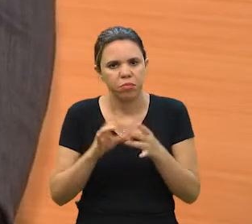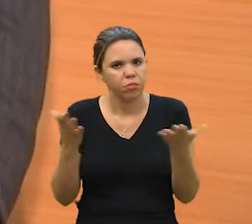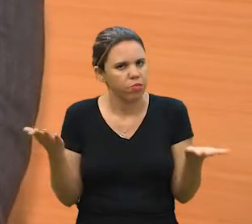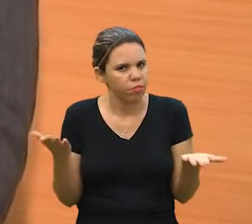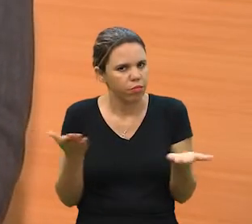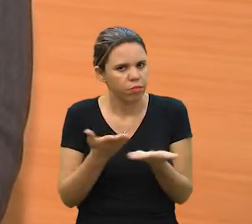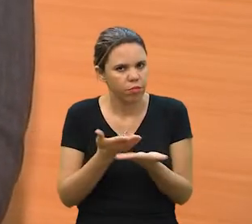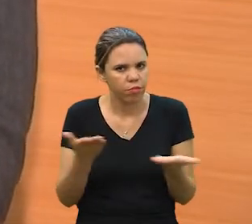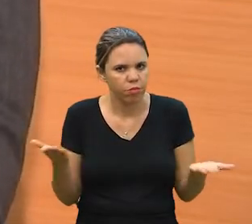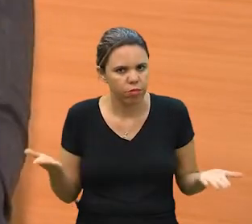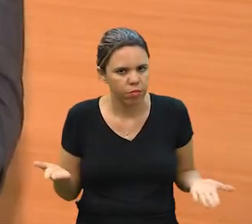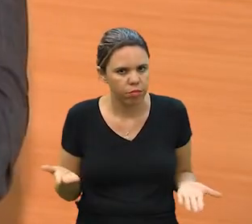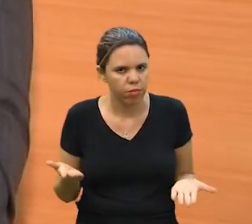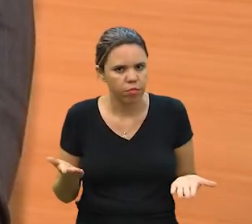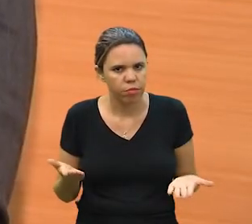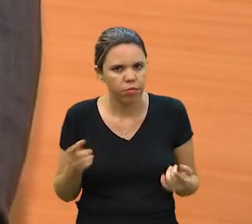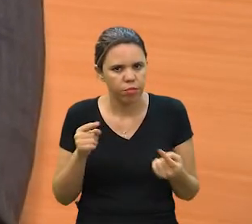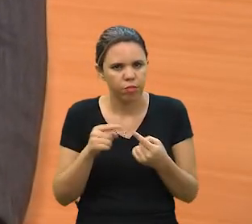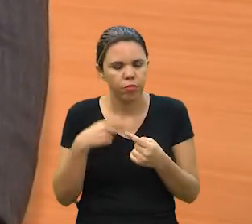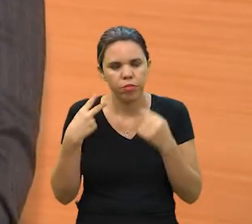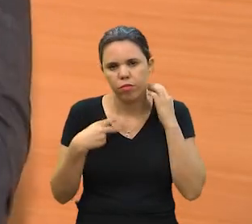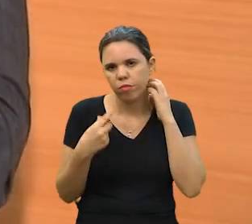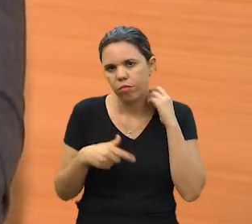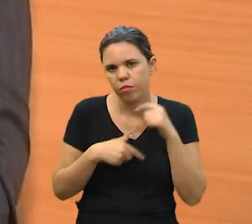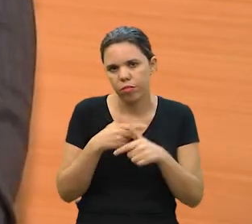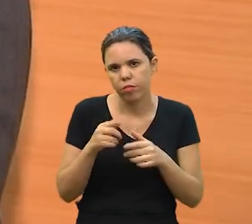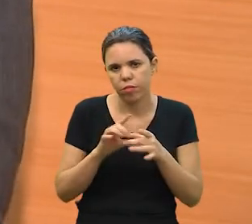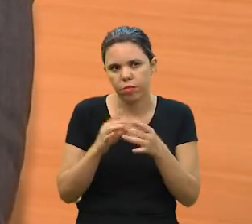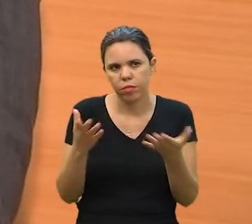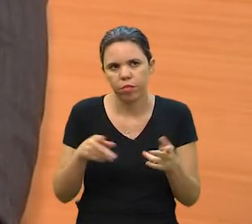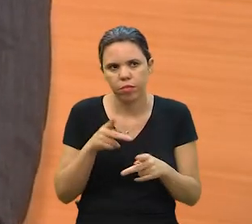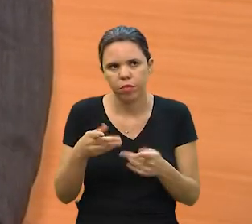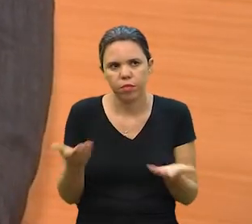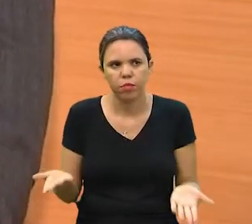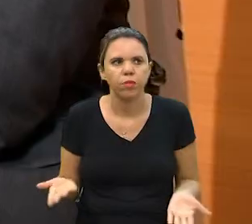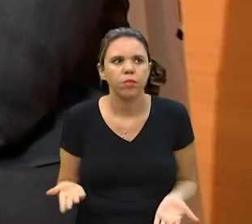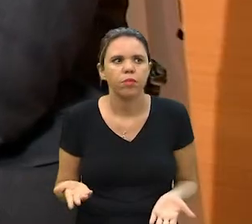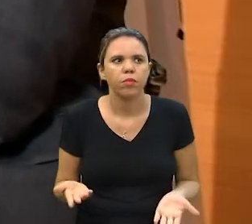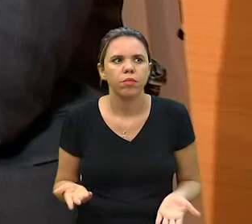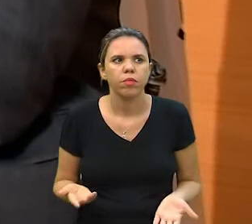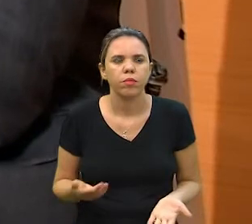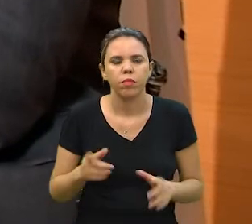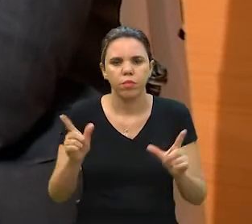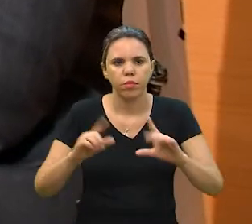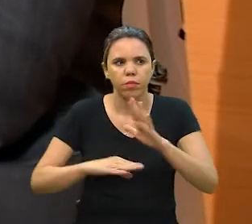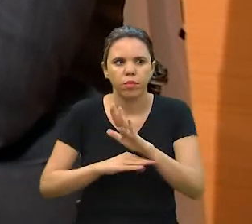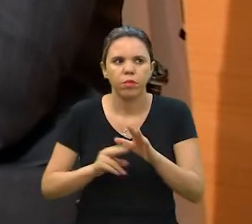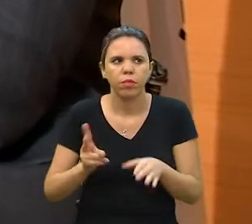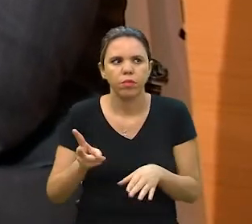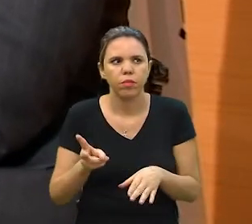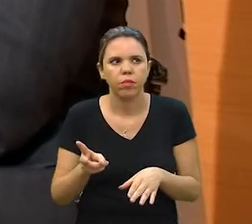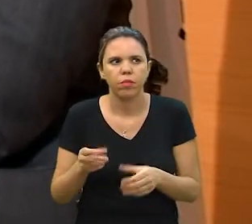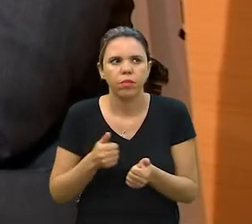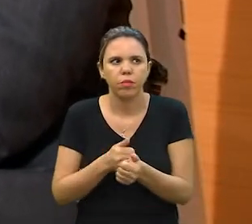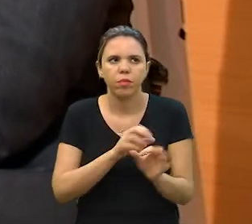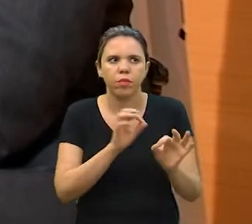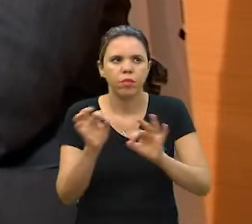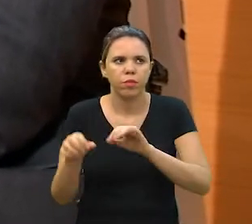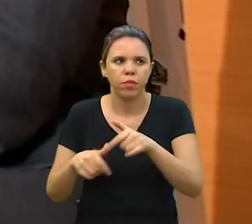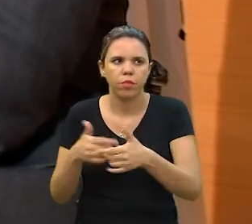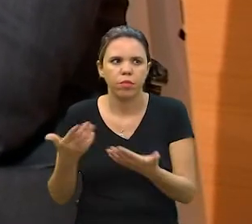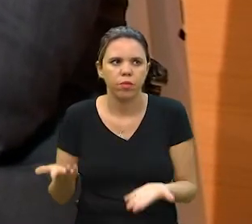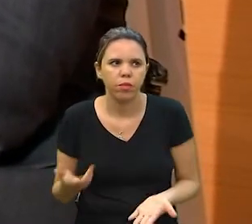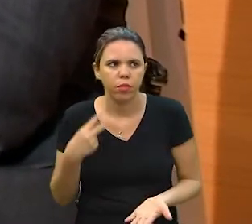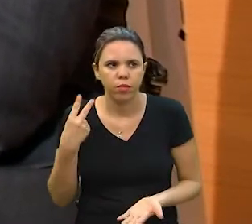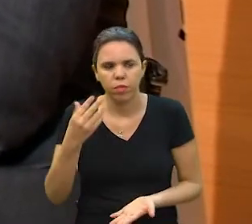estou aqui à disposição de vocês. Essa a missão de um vereador, é ficar à disposição da população. E a gente aqui da TV Câmara vai continuar acompanhando o seu